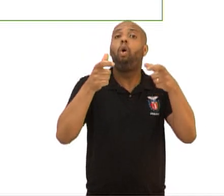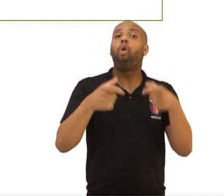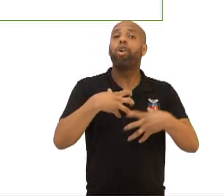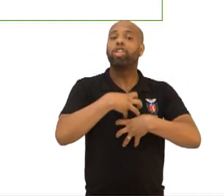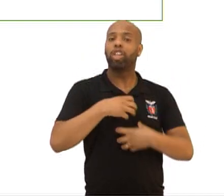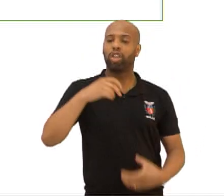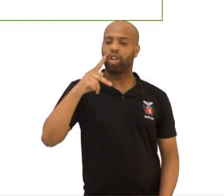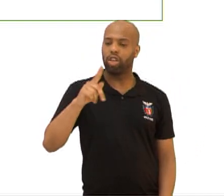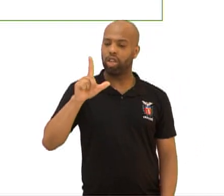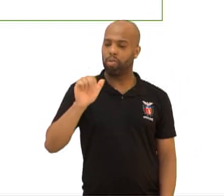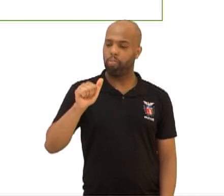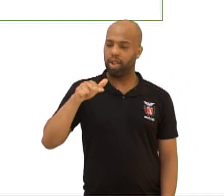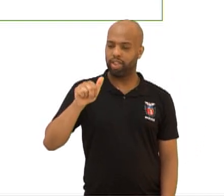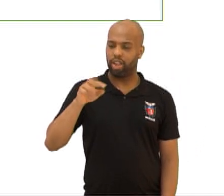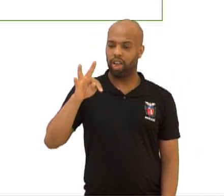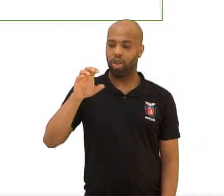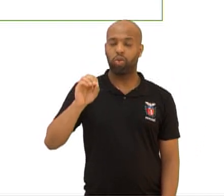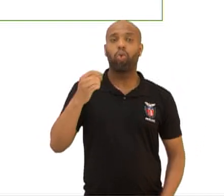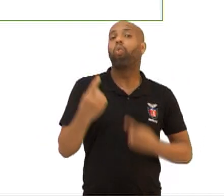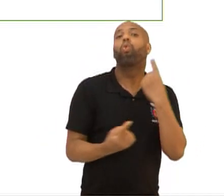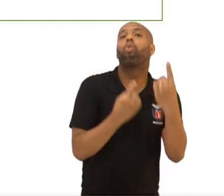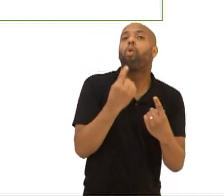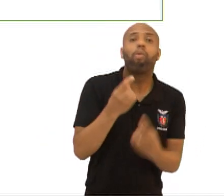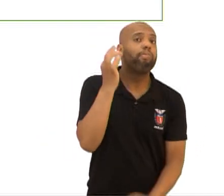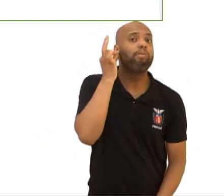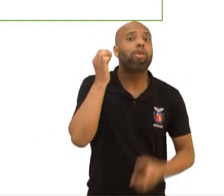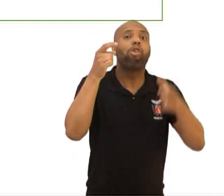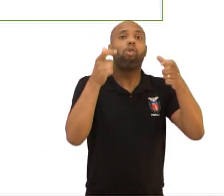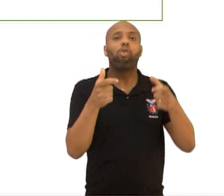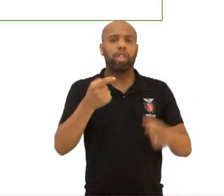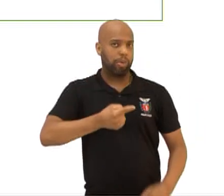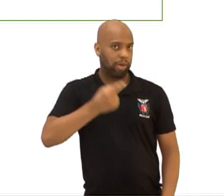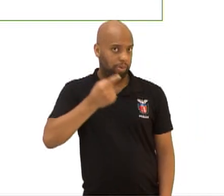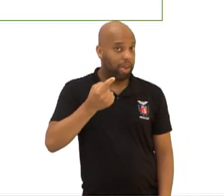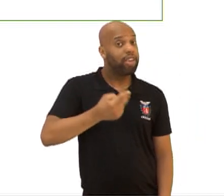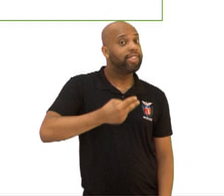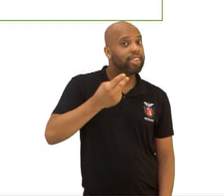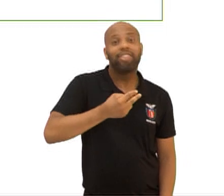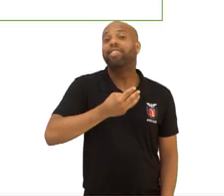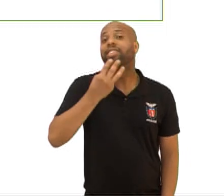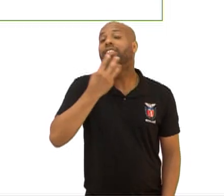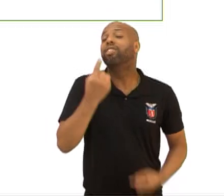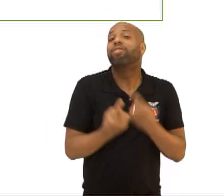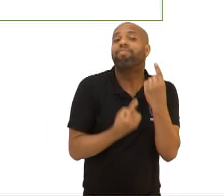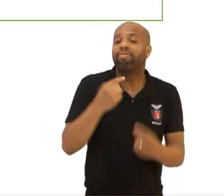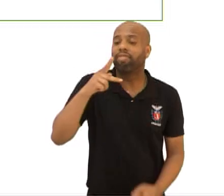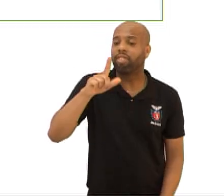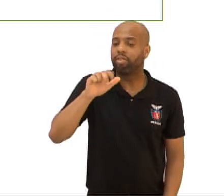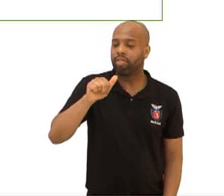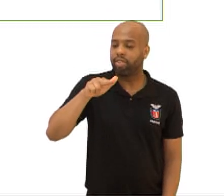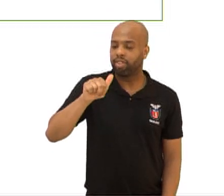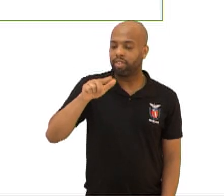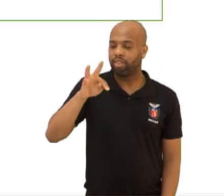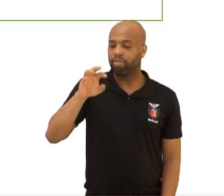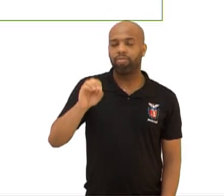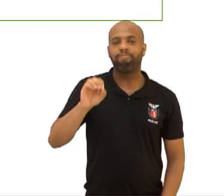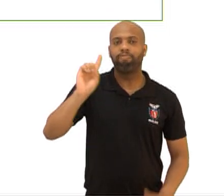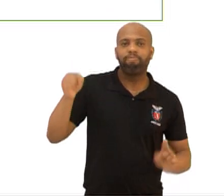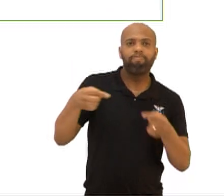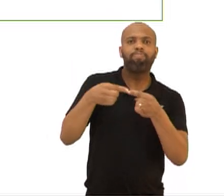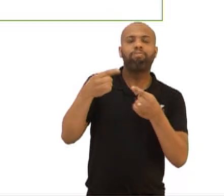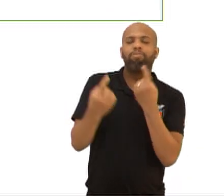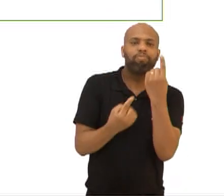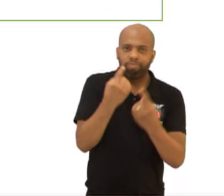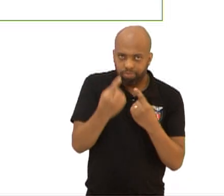com relação ao relevo do Paraná, podemos afirmar que Ponta Grossa, né, então a cidade aqui do nosso estado, ela está, letra A, no primeiro planalto, letra B,